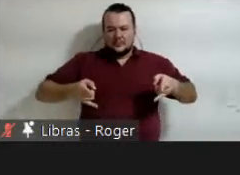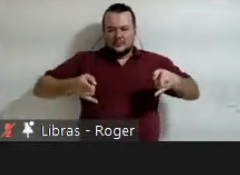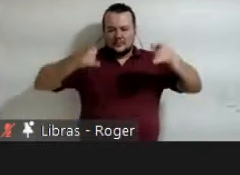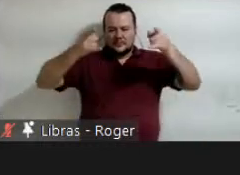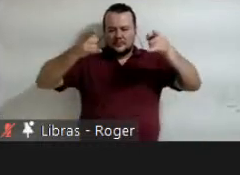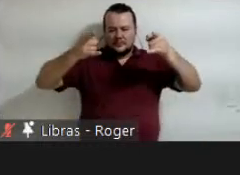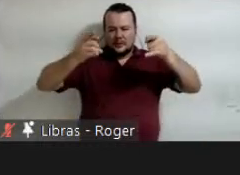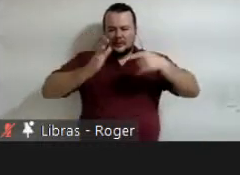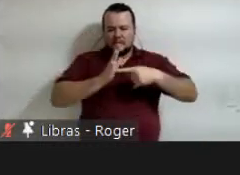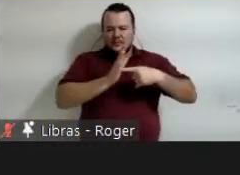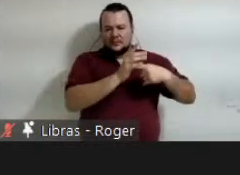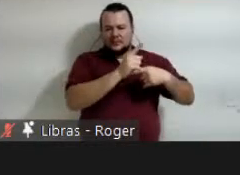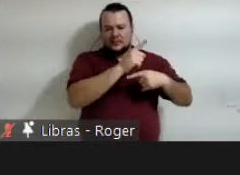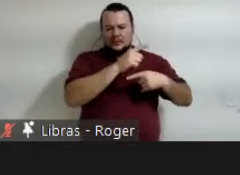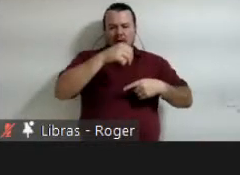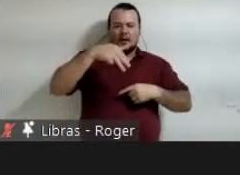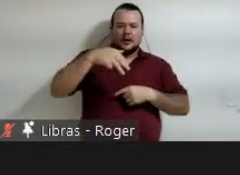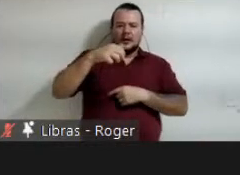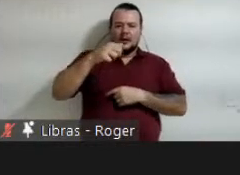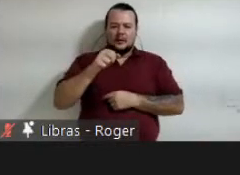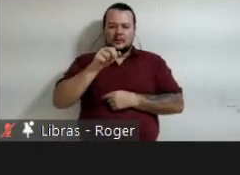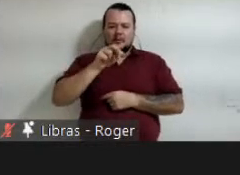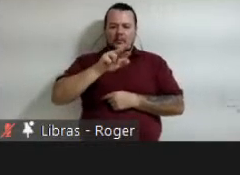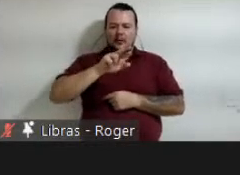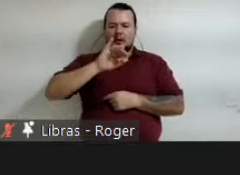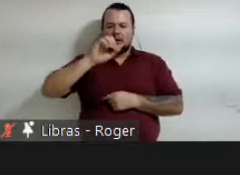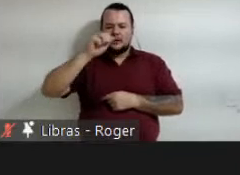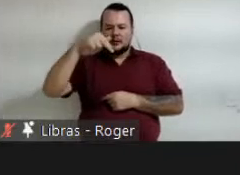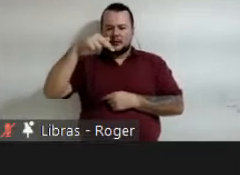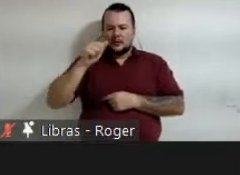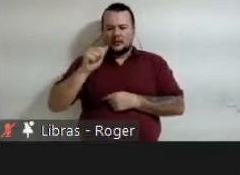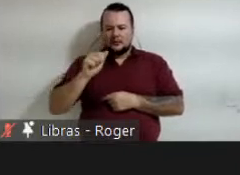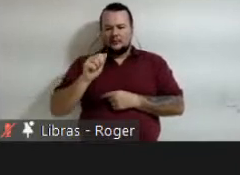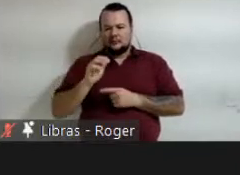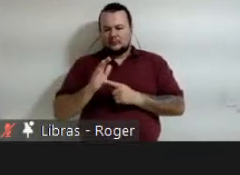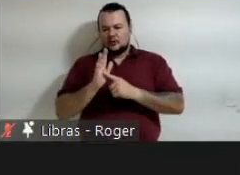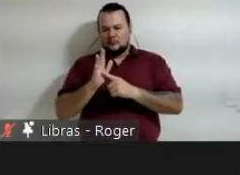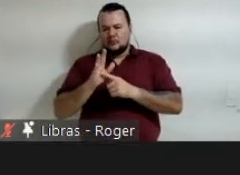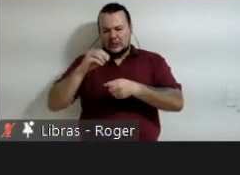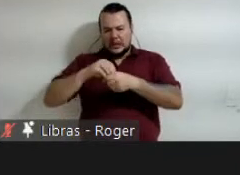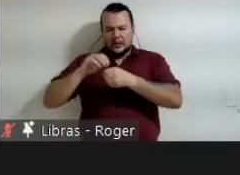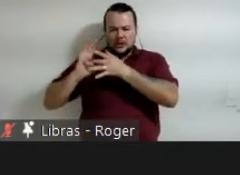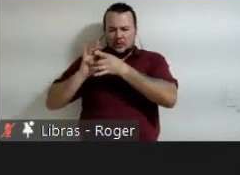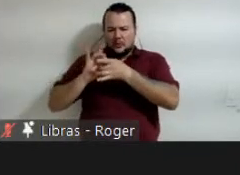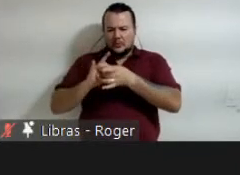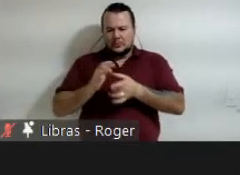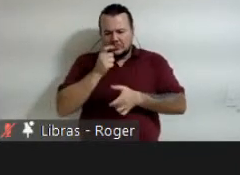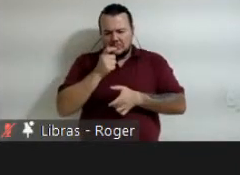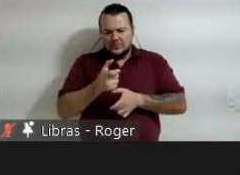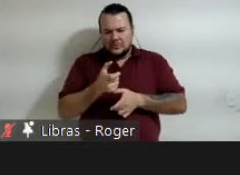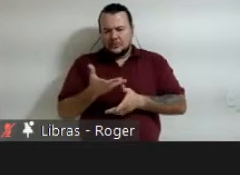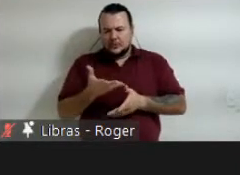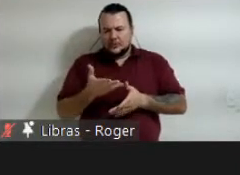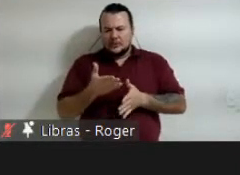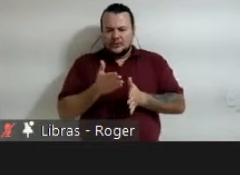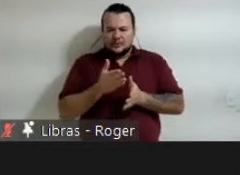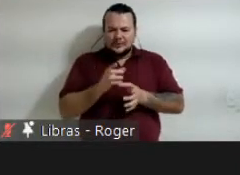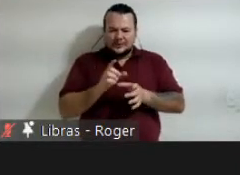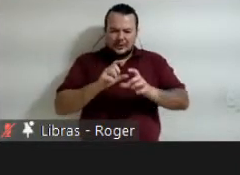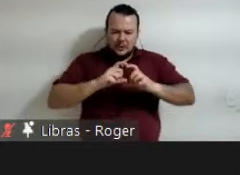a Marianne vai nos trazer dentro de um contexto muito interessante de camadas e